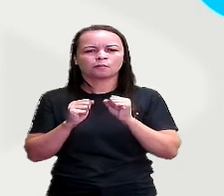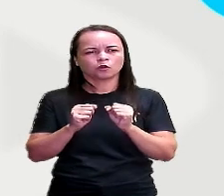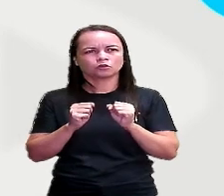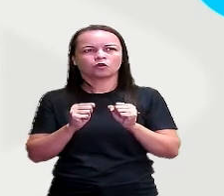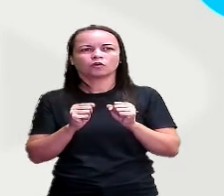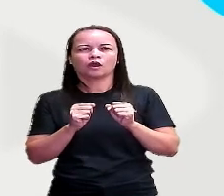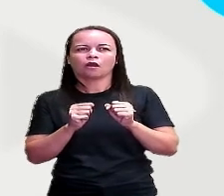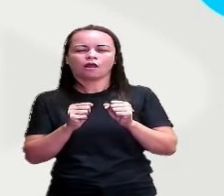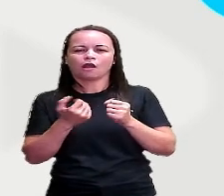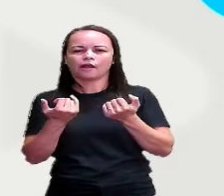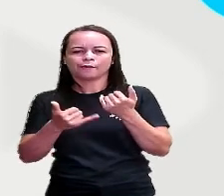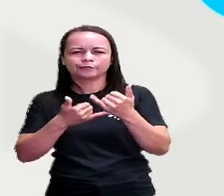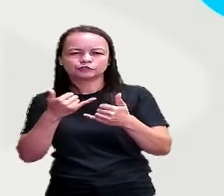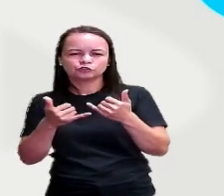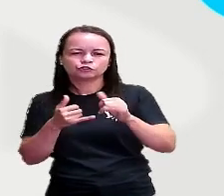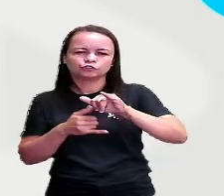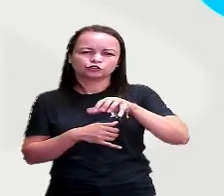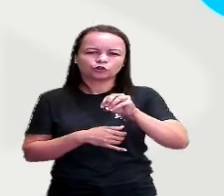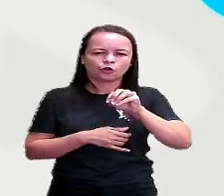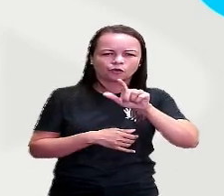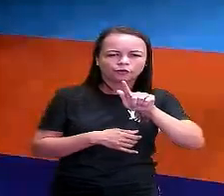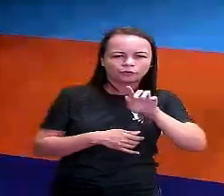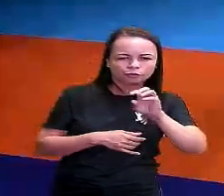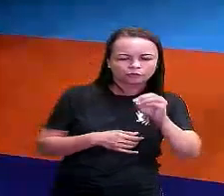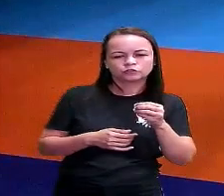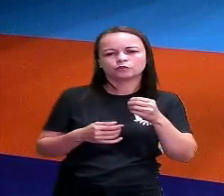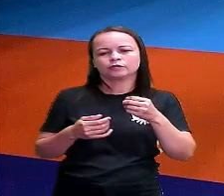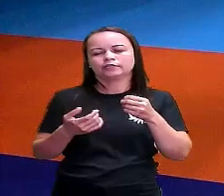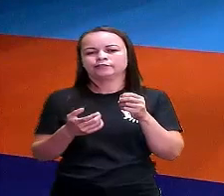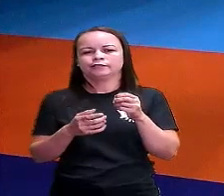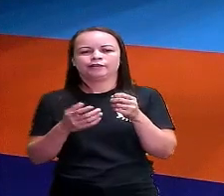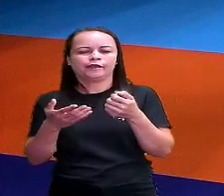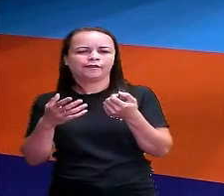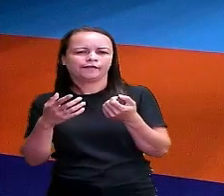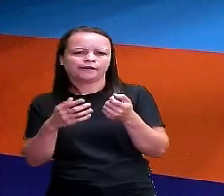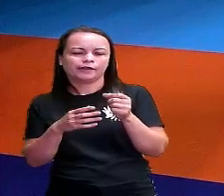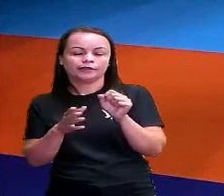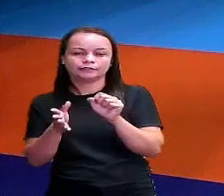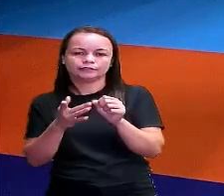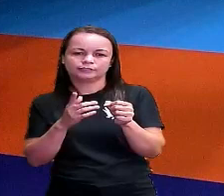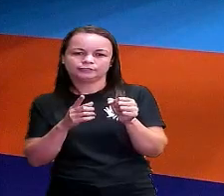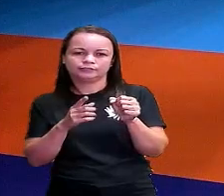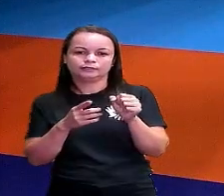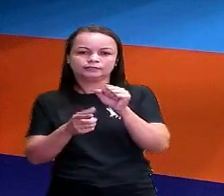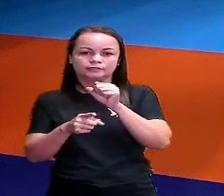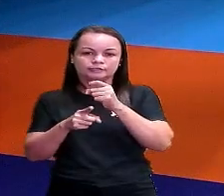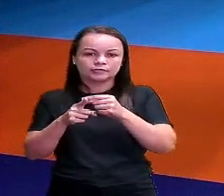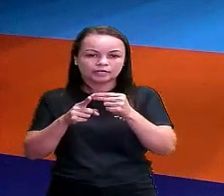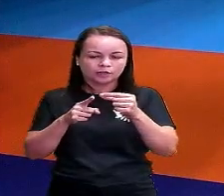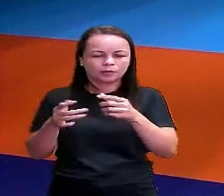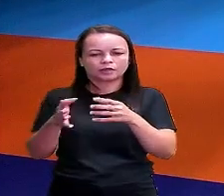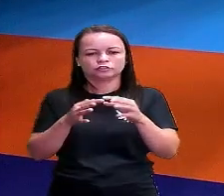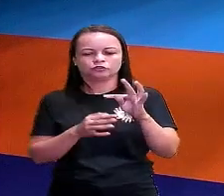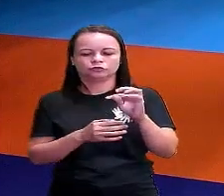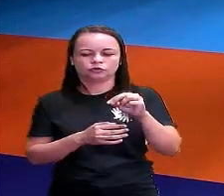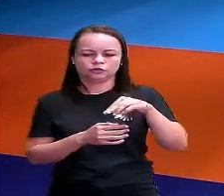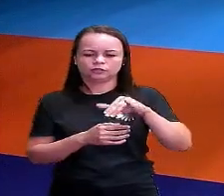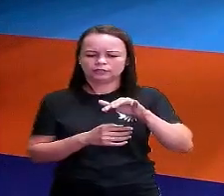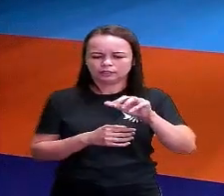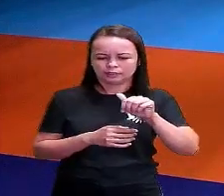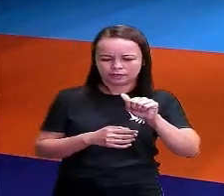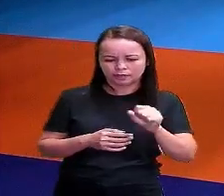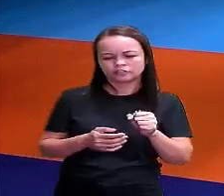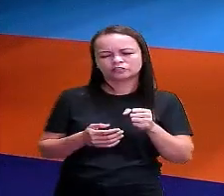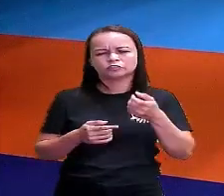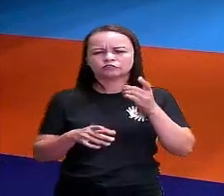jogos sobre sílabas tônicas ou jogos sobre a língua portuguesa. Aí você vai encontrar bastante jogos ali na internet